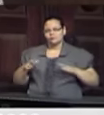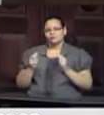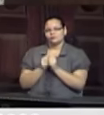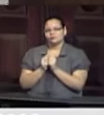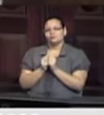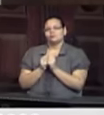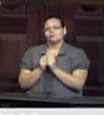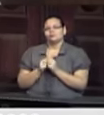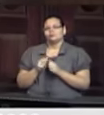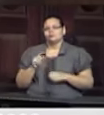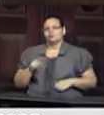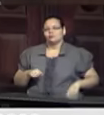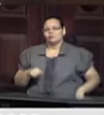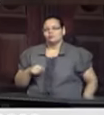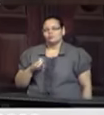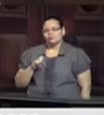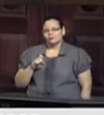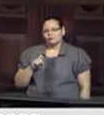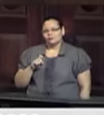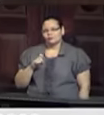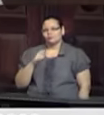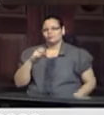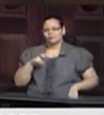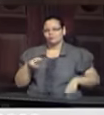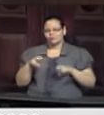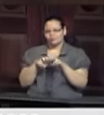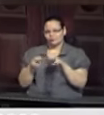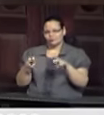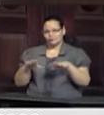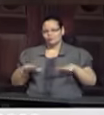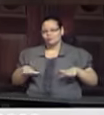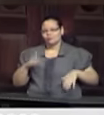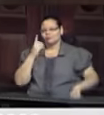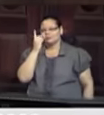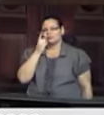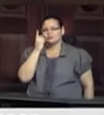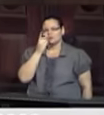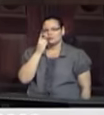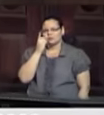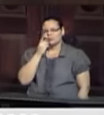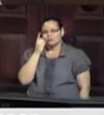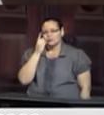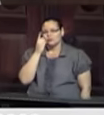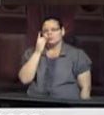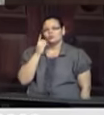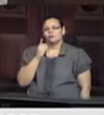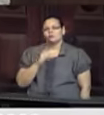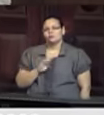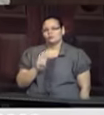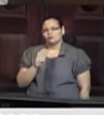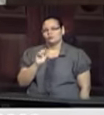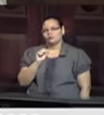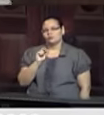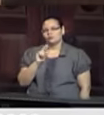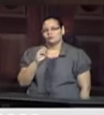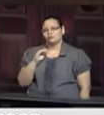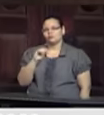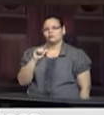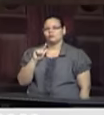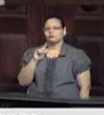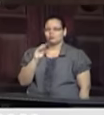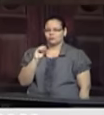exemplo, aqui em plenário, deputado parceiro de lutas,